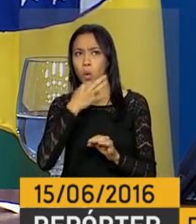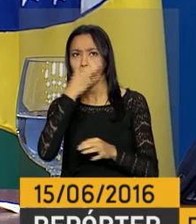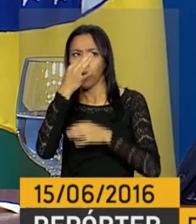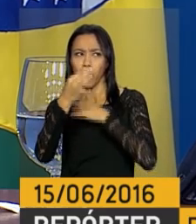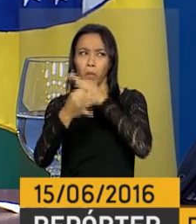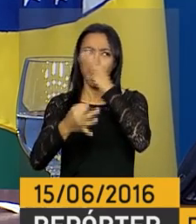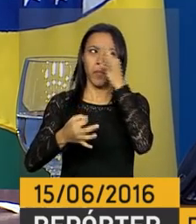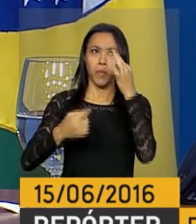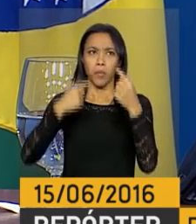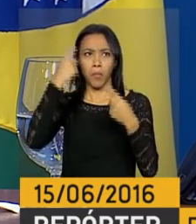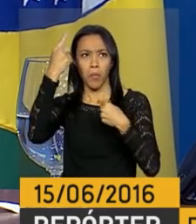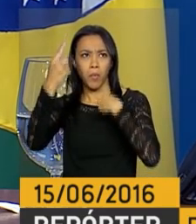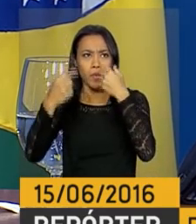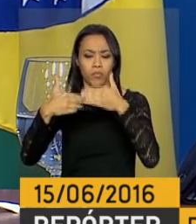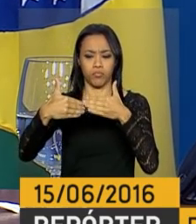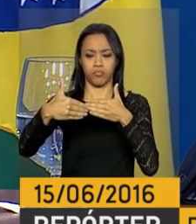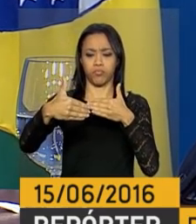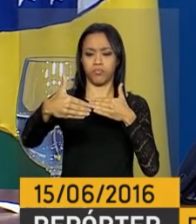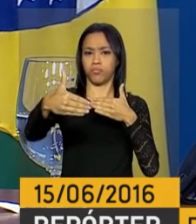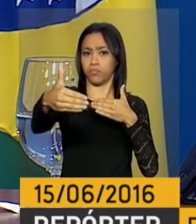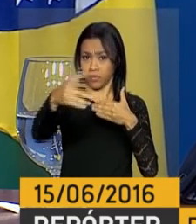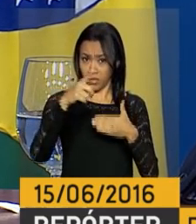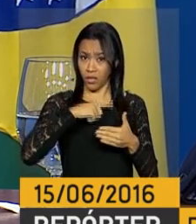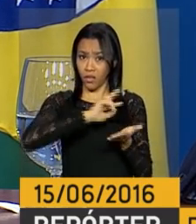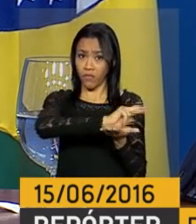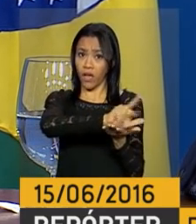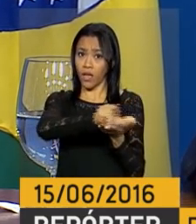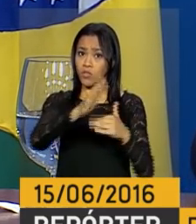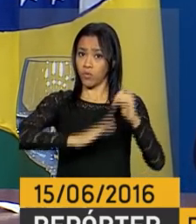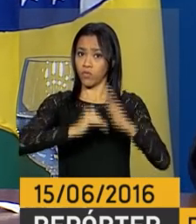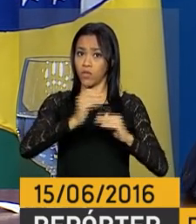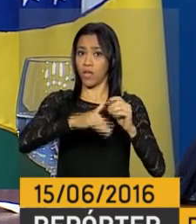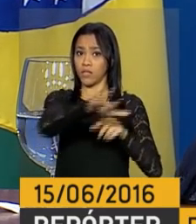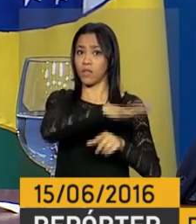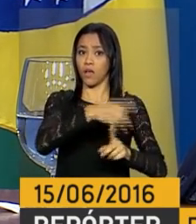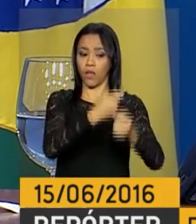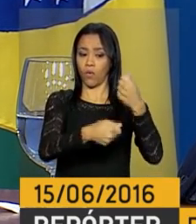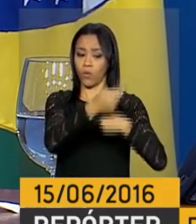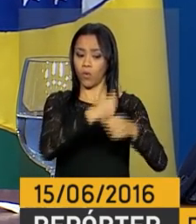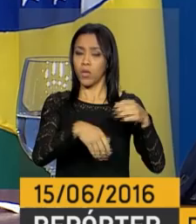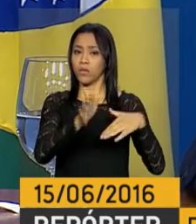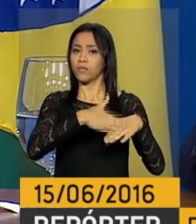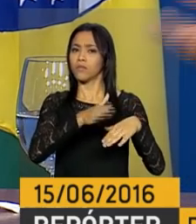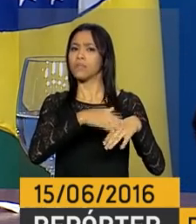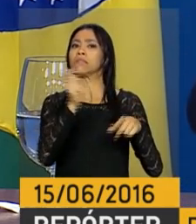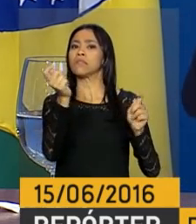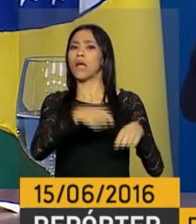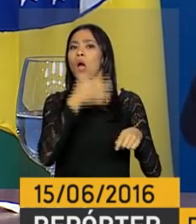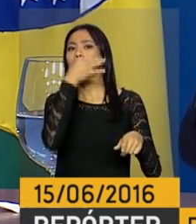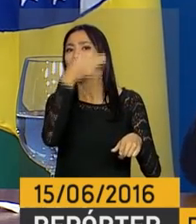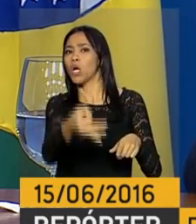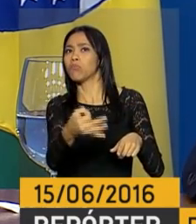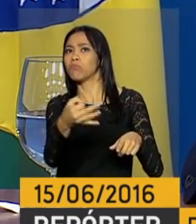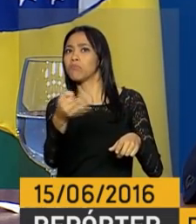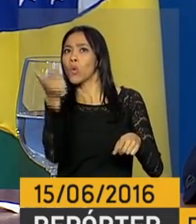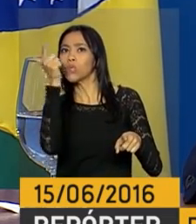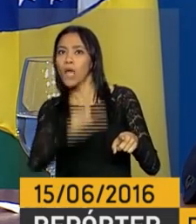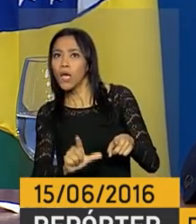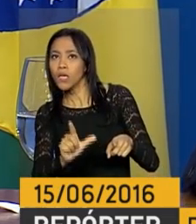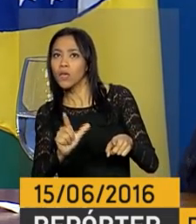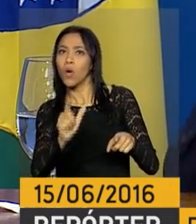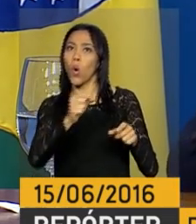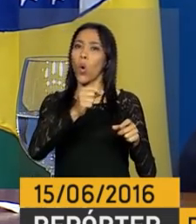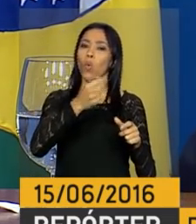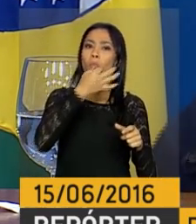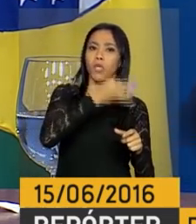um número enorme de analistas que estão fazendo projeções independentes e que podem fazer as suas projeções. Acertar ou errar, isso é o